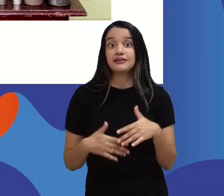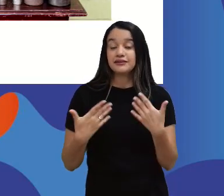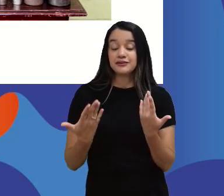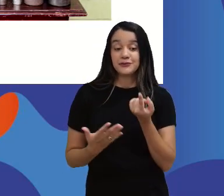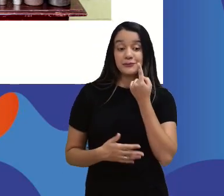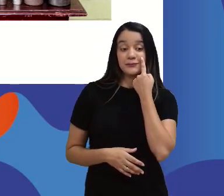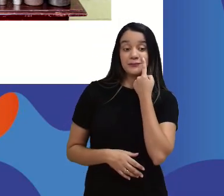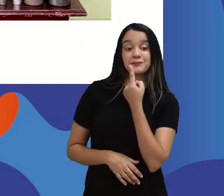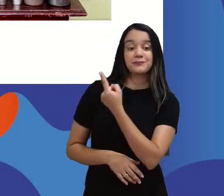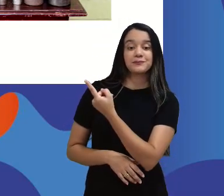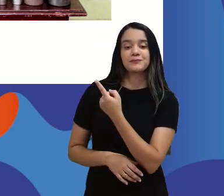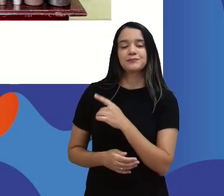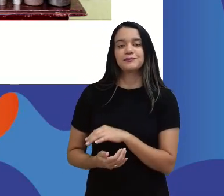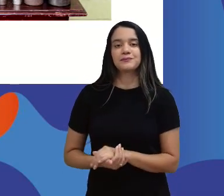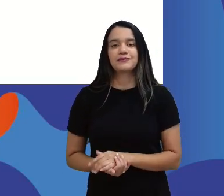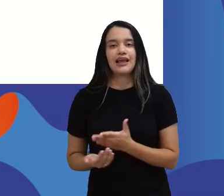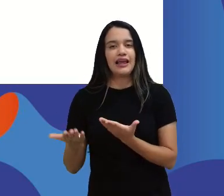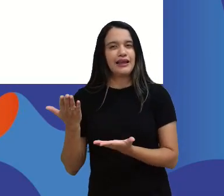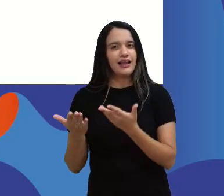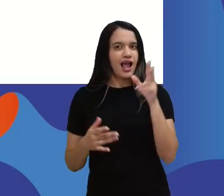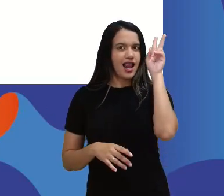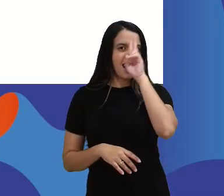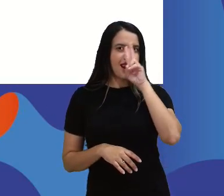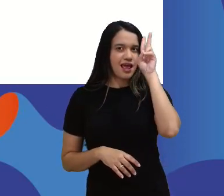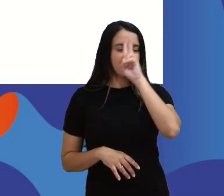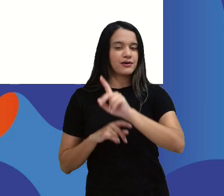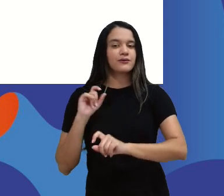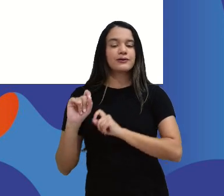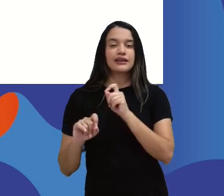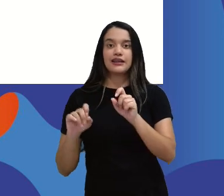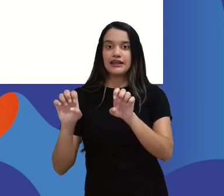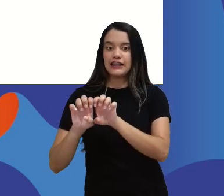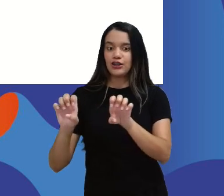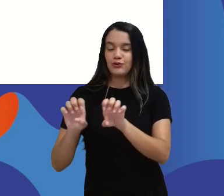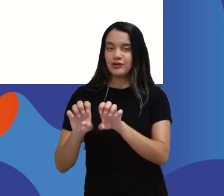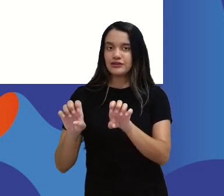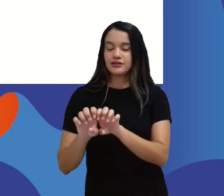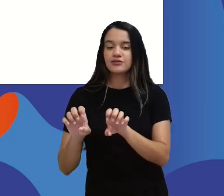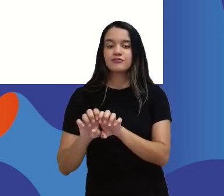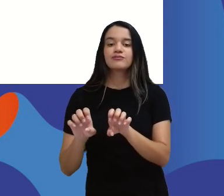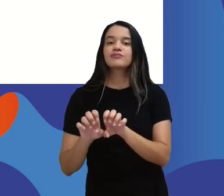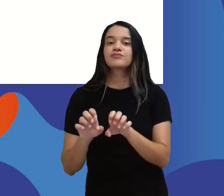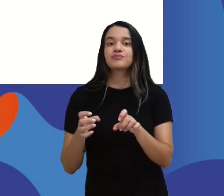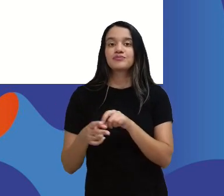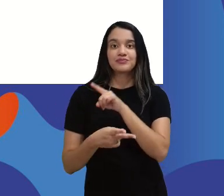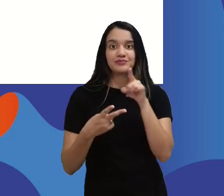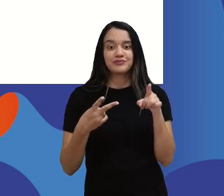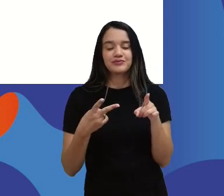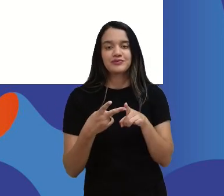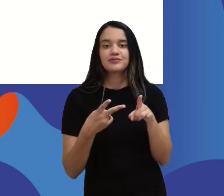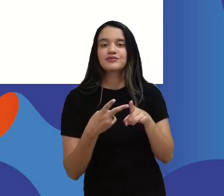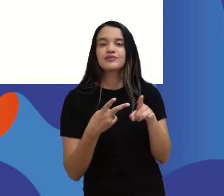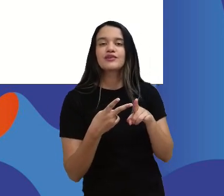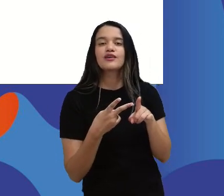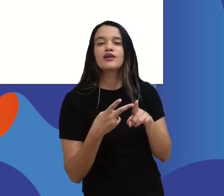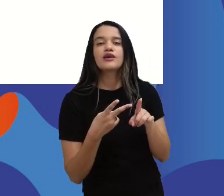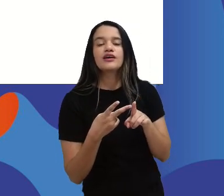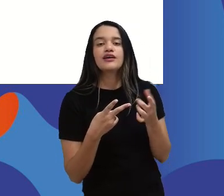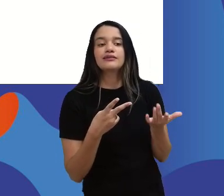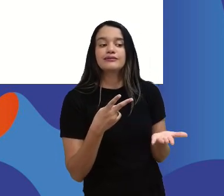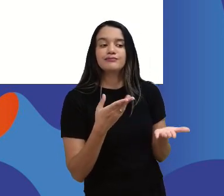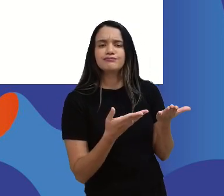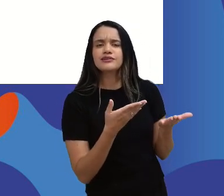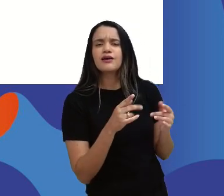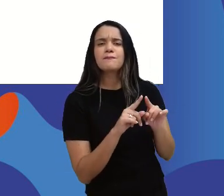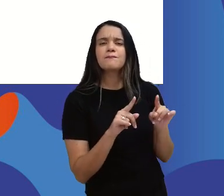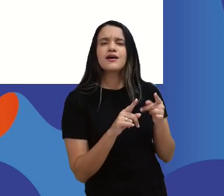lá. Falando de equilíbrio, lembra logo da equação. Falando de equação, lembra logo de um certo tipo de equilíbrio.